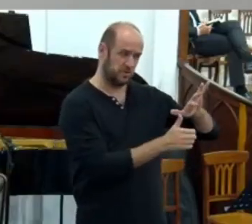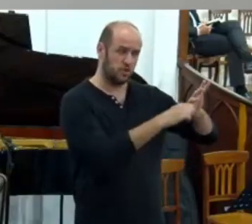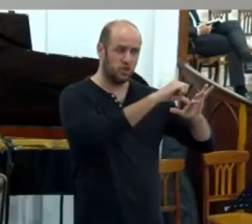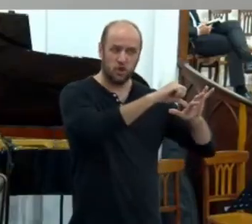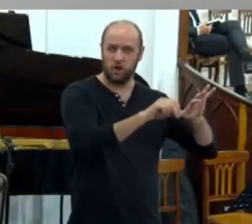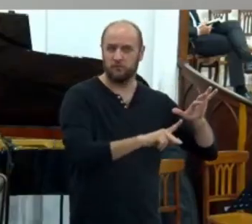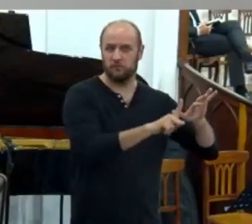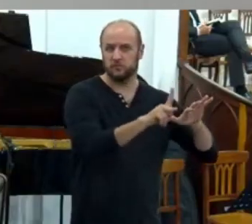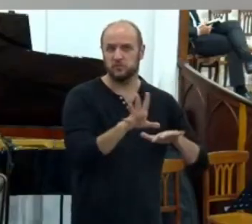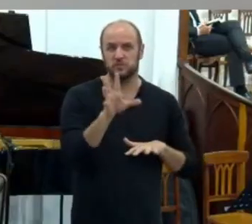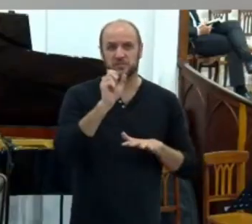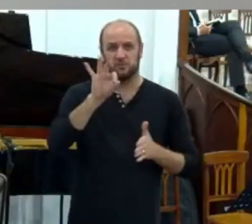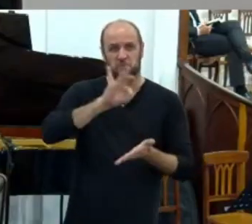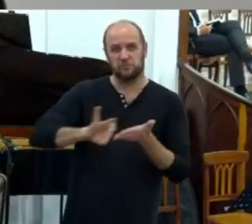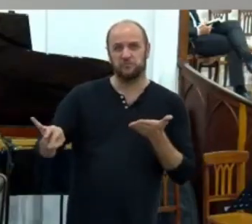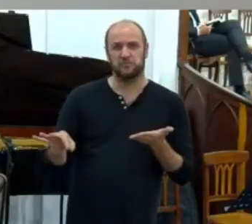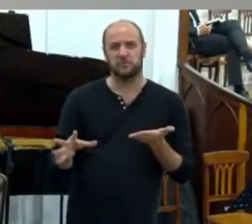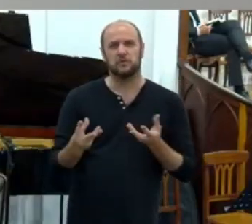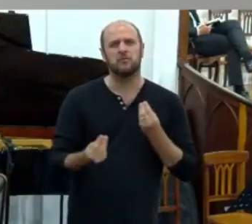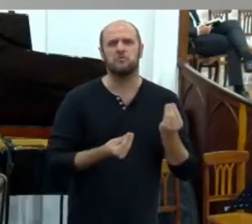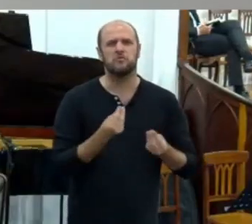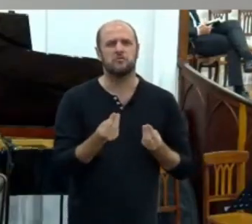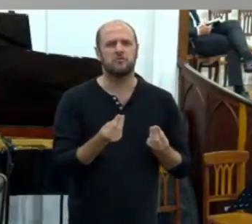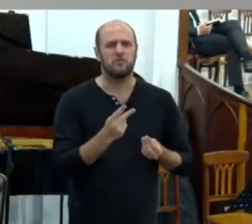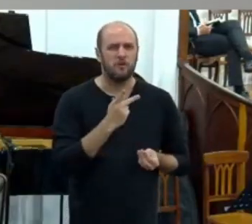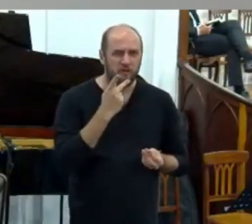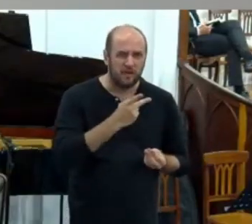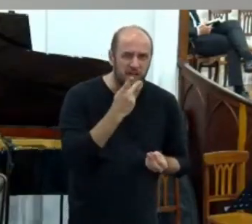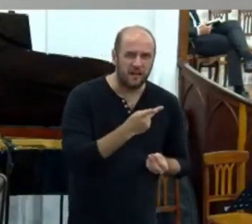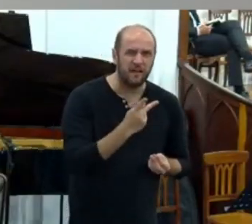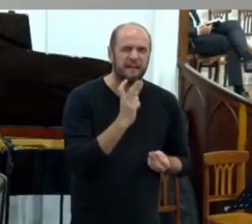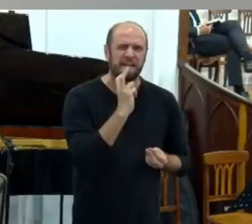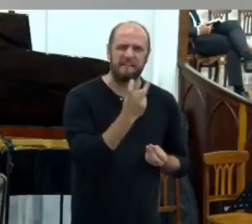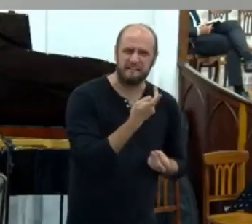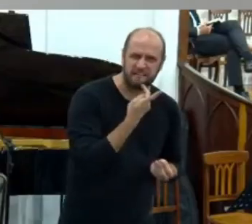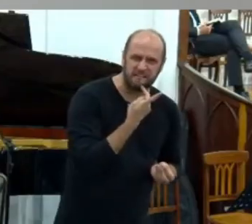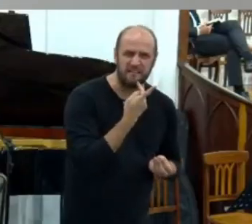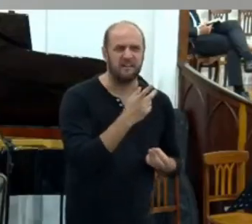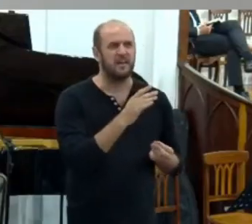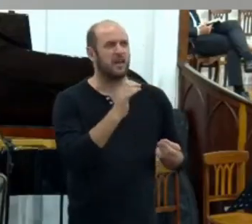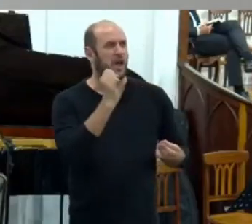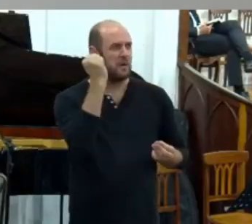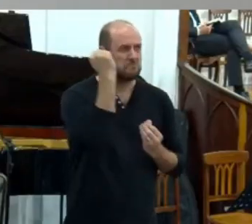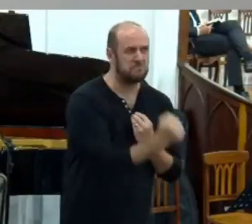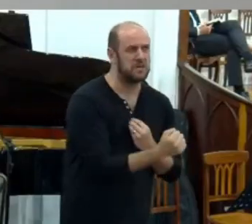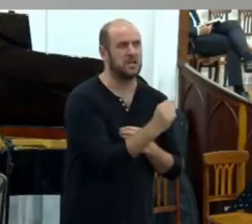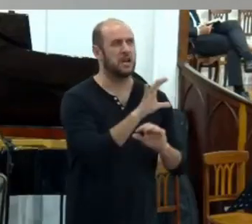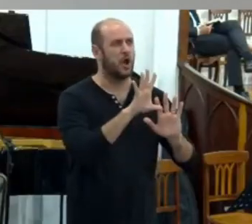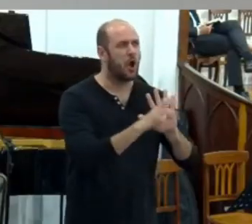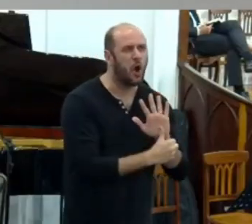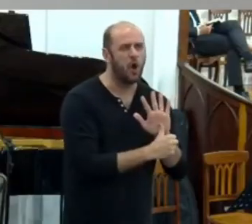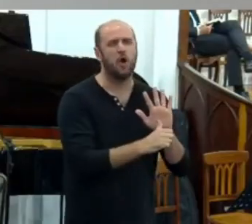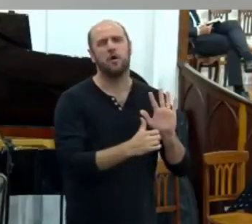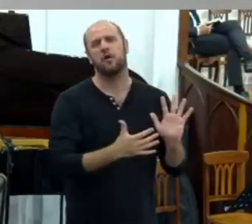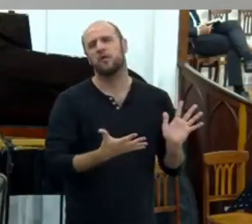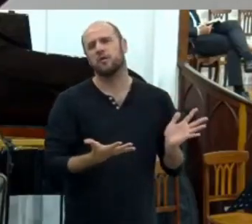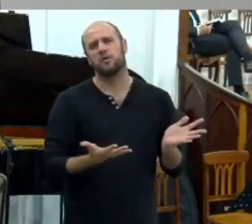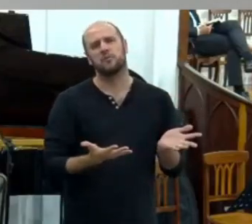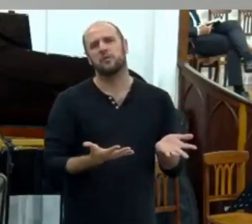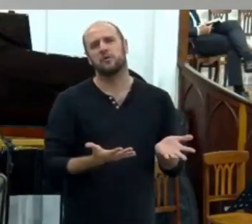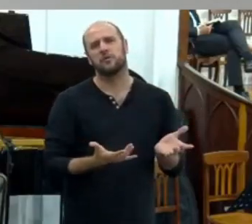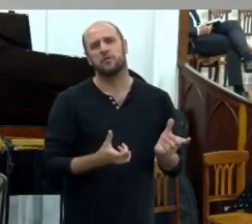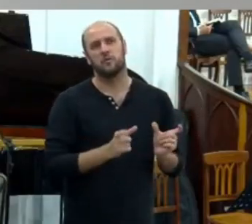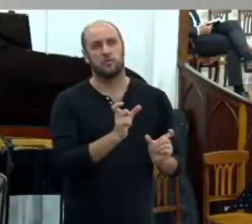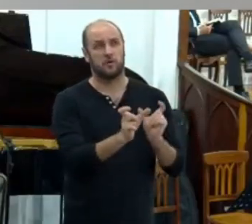falam a respeito do adultério, da cobiça, do não furtar, do não assassinar, ou dos termos